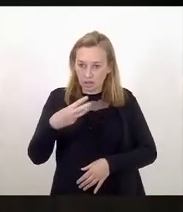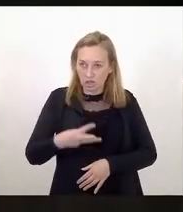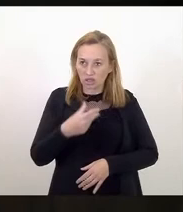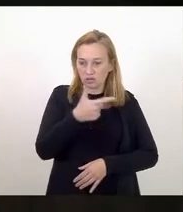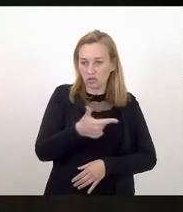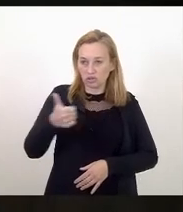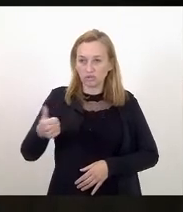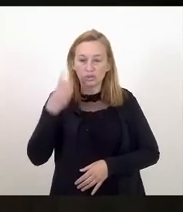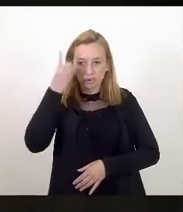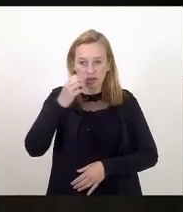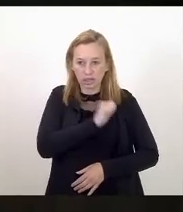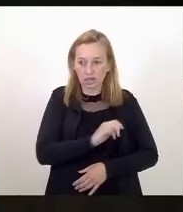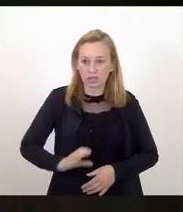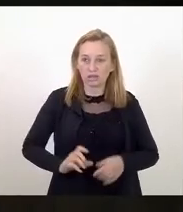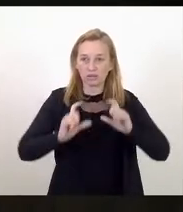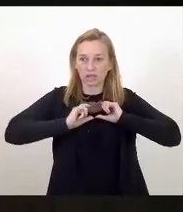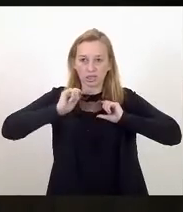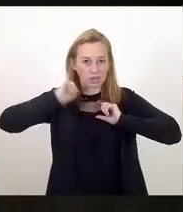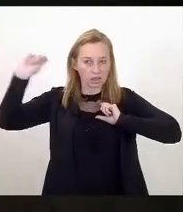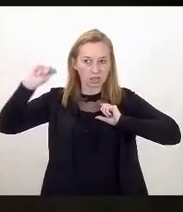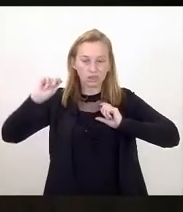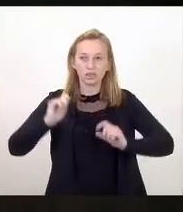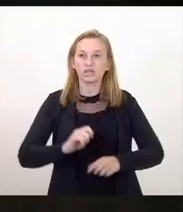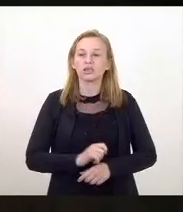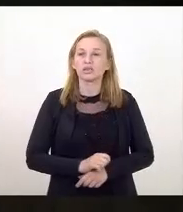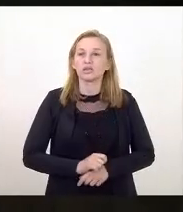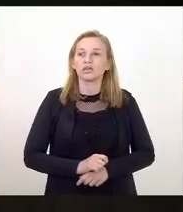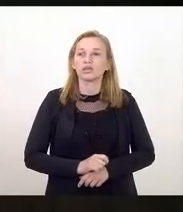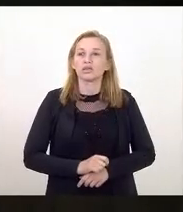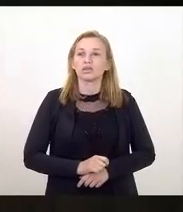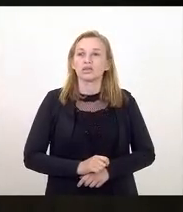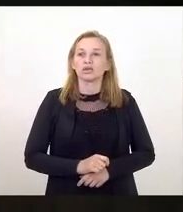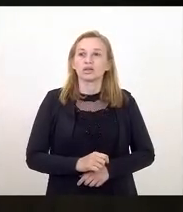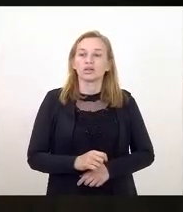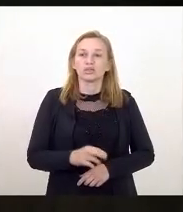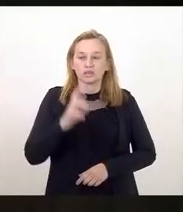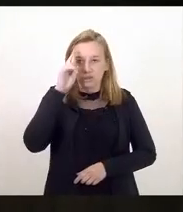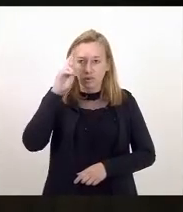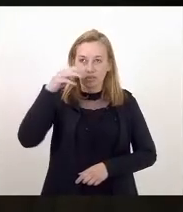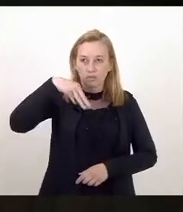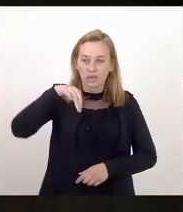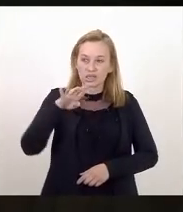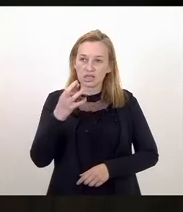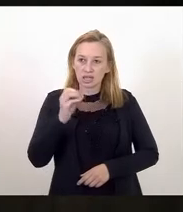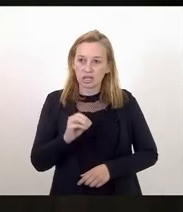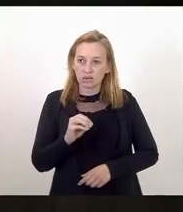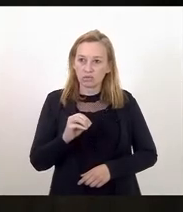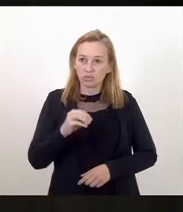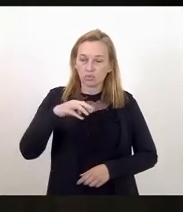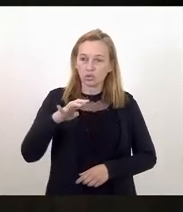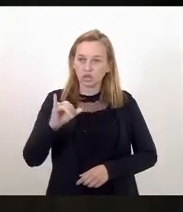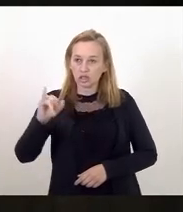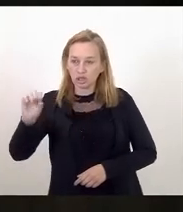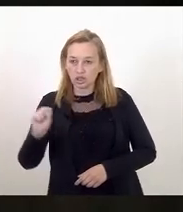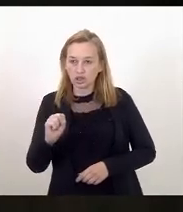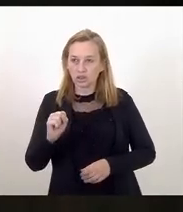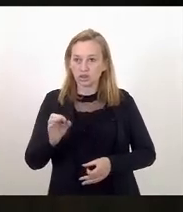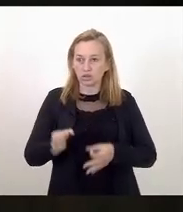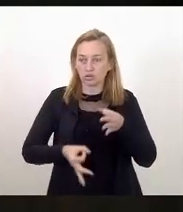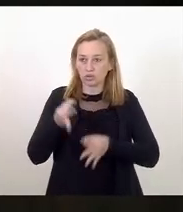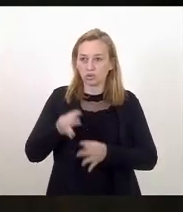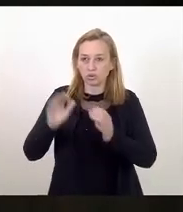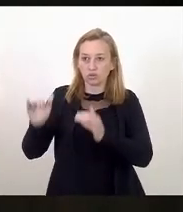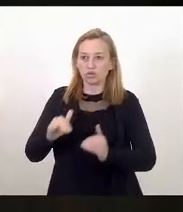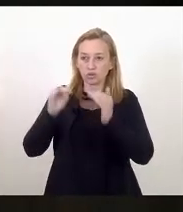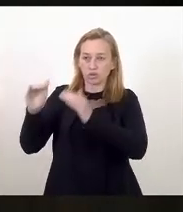Siciliano, concede medalha tiradentes e respectivo diploma ao senhor Marcelo Muniz Neves, promotor de justiça, coordenador do lucro de